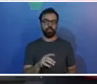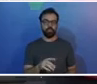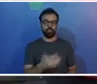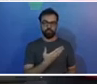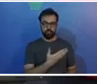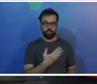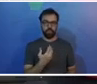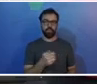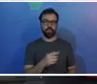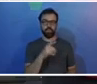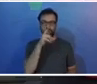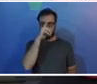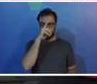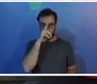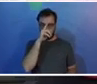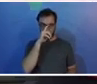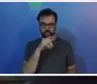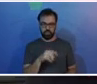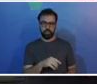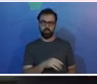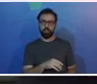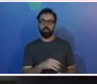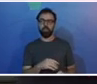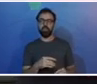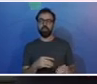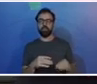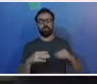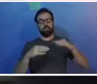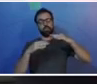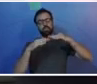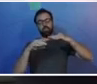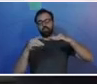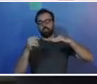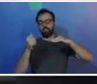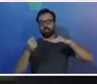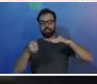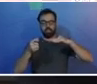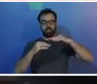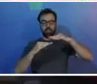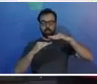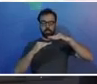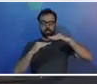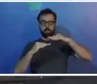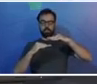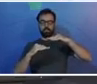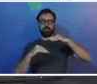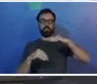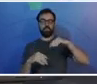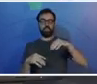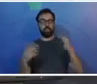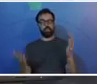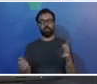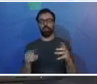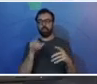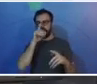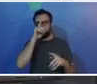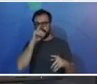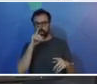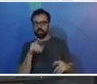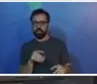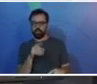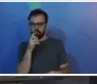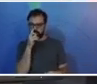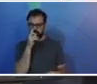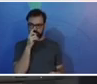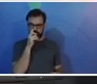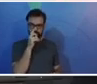nos estados que ultrapassaram o limite de alerta, portanto, amarelo. Então, vocês voltam no texto, todos que estão com o